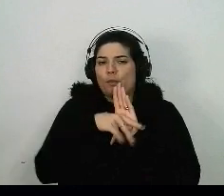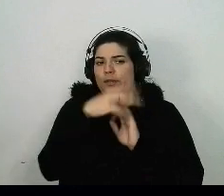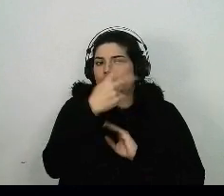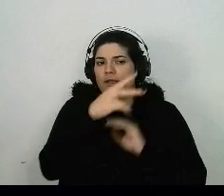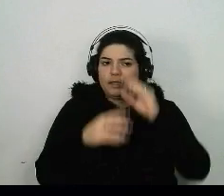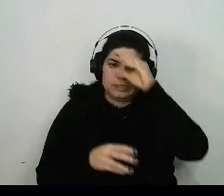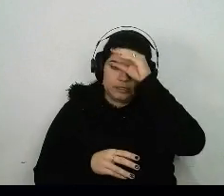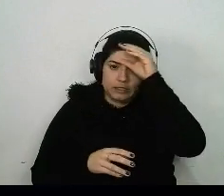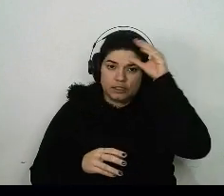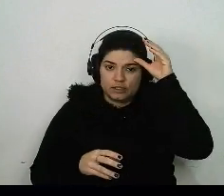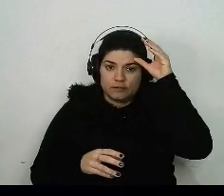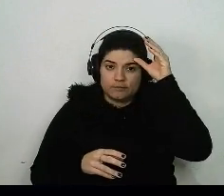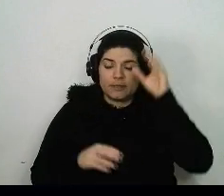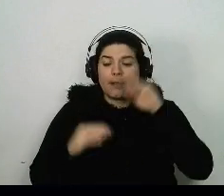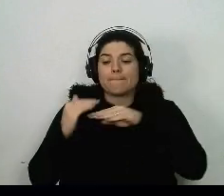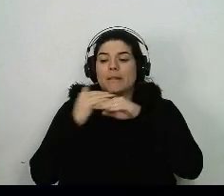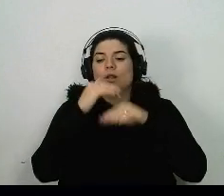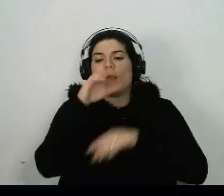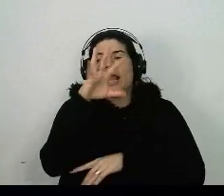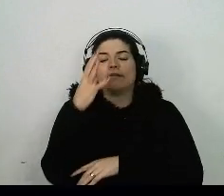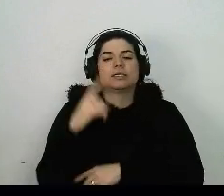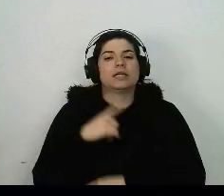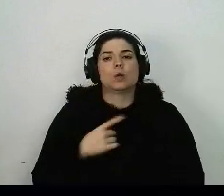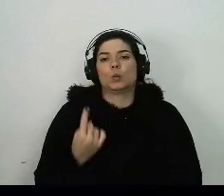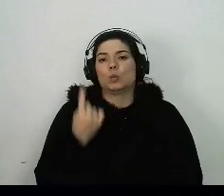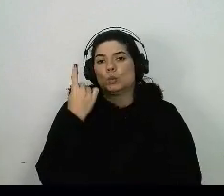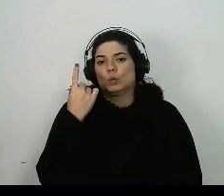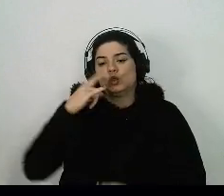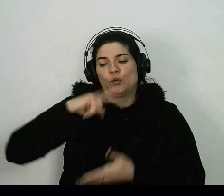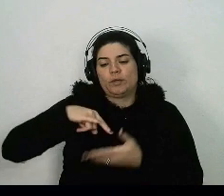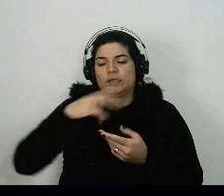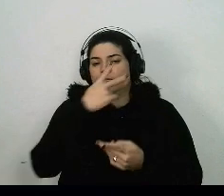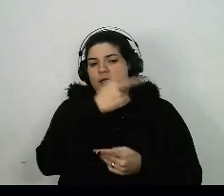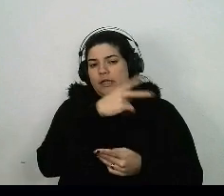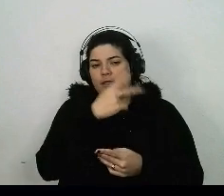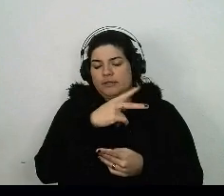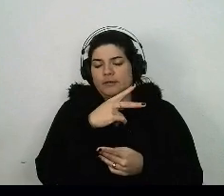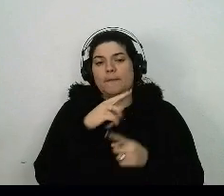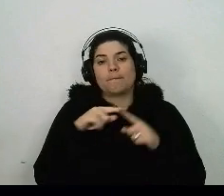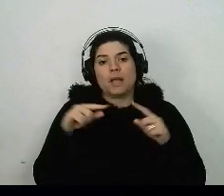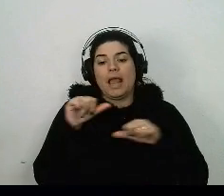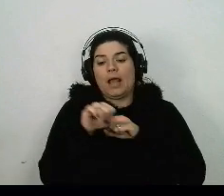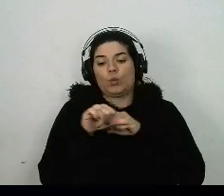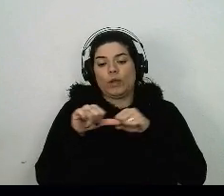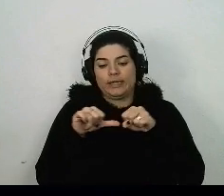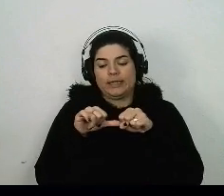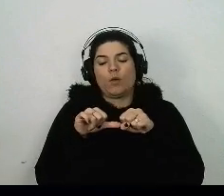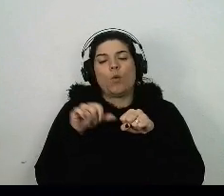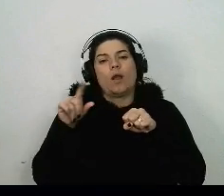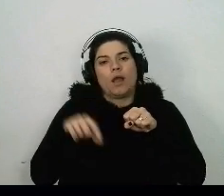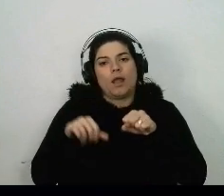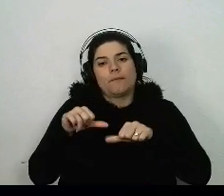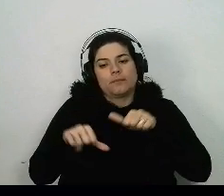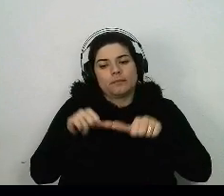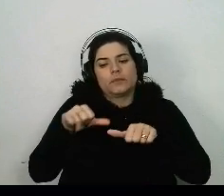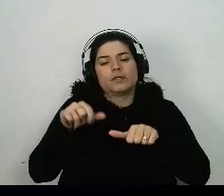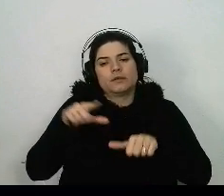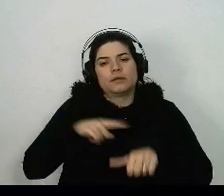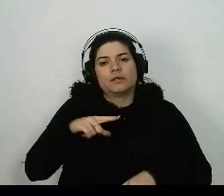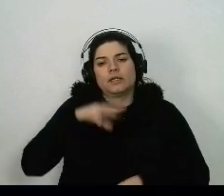Já no padrão de árvore, eu sempre vou ter um documento para aquele cliente, porém as atualizações vão estar nos arrays, né?